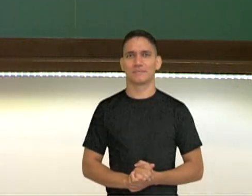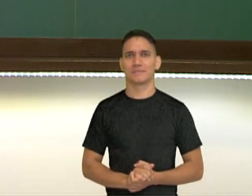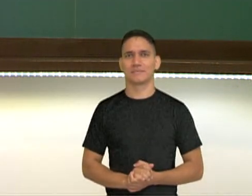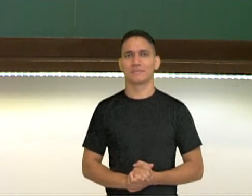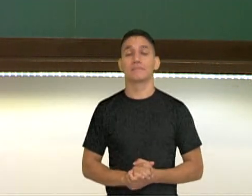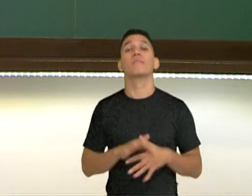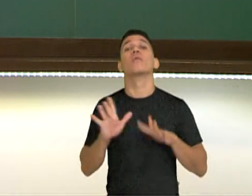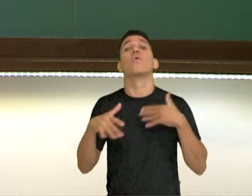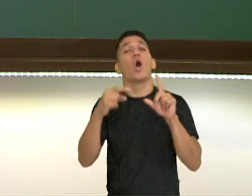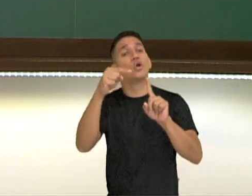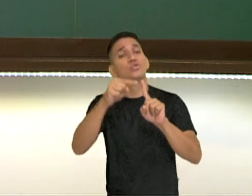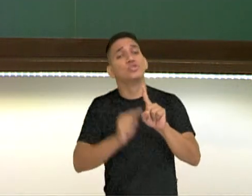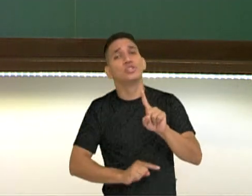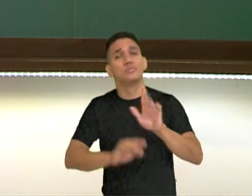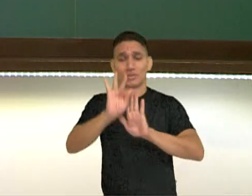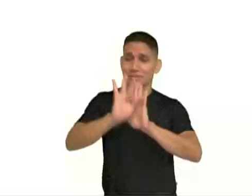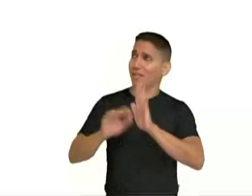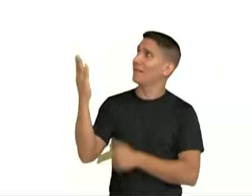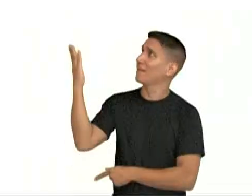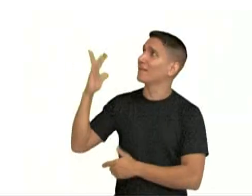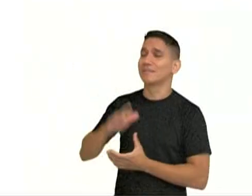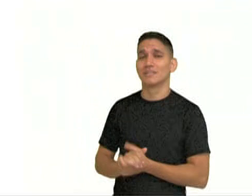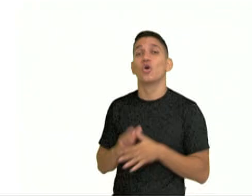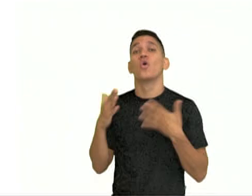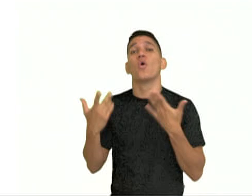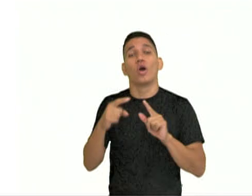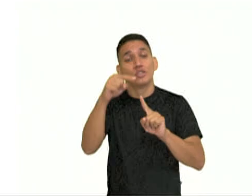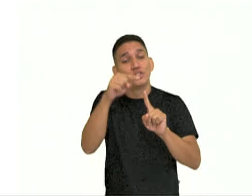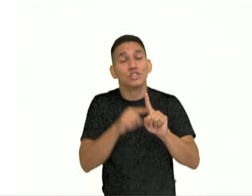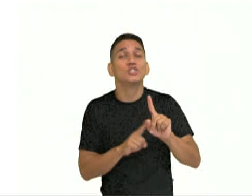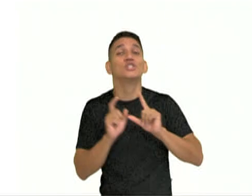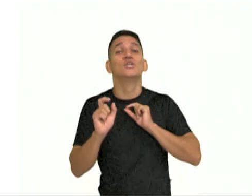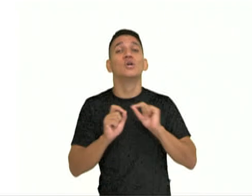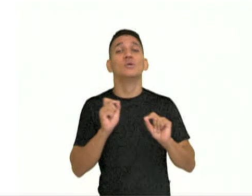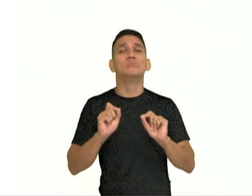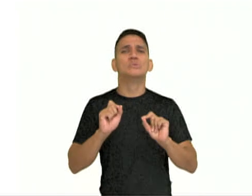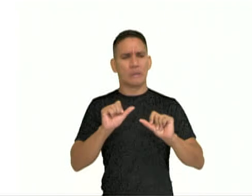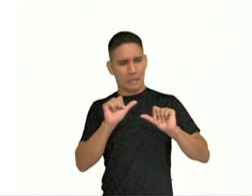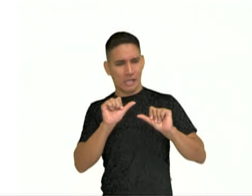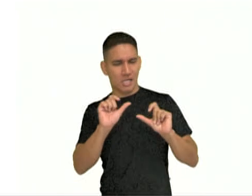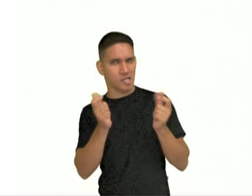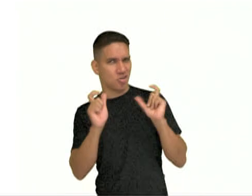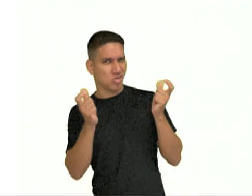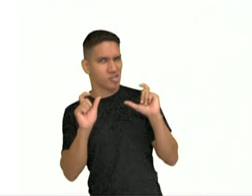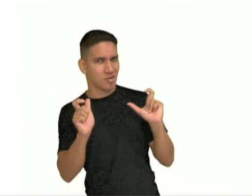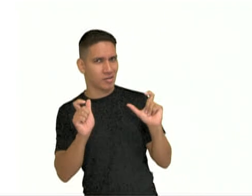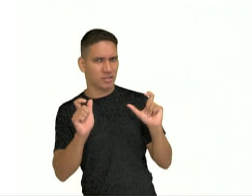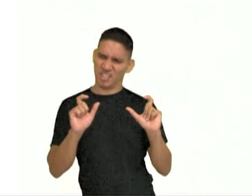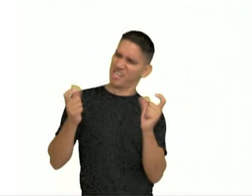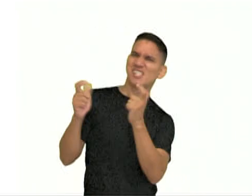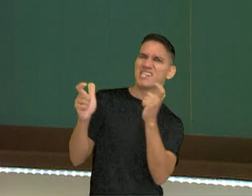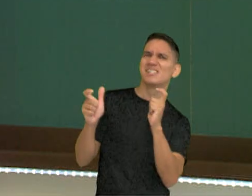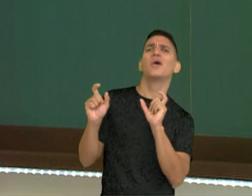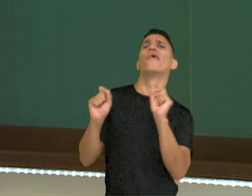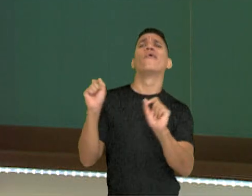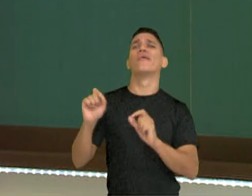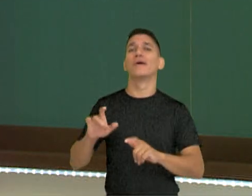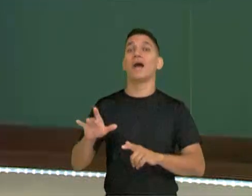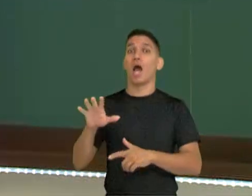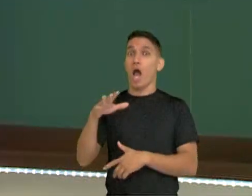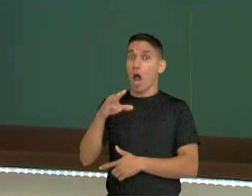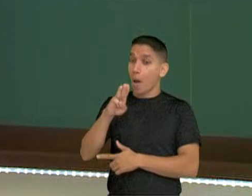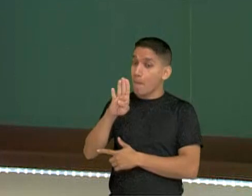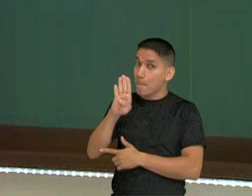Que tipo de texto é esse? Qual o tipo de trocadilho que existe nele? Trocadilho é, ó, banho